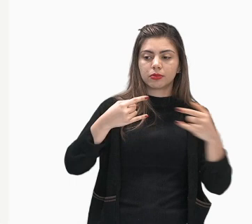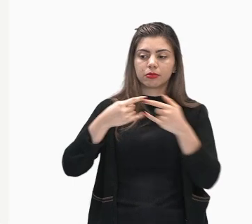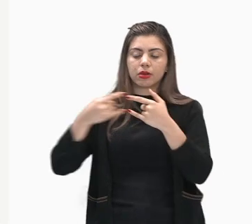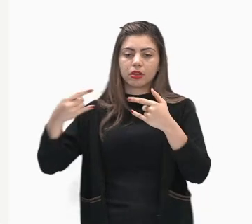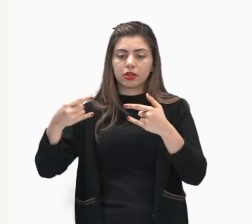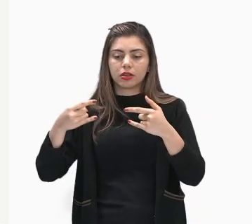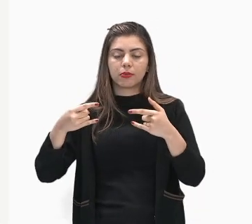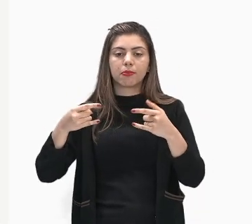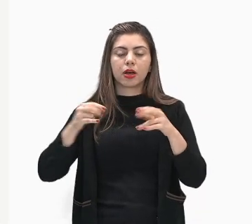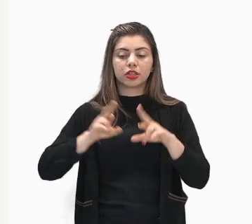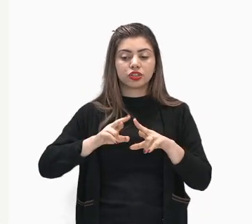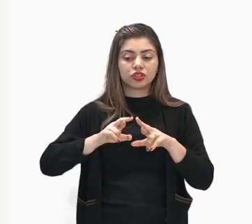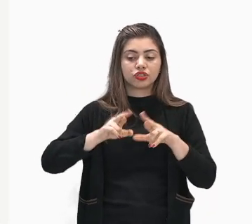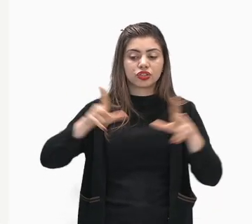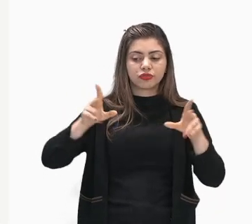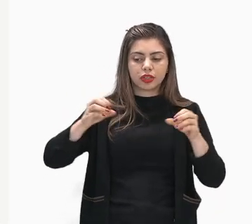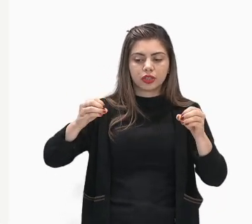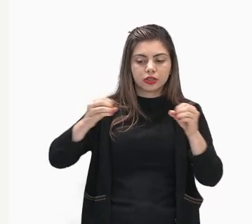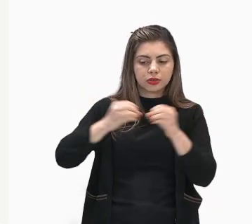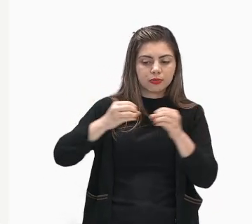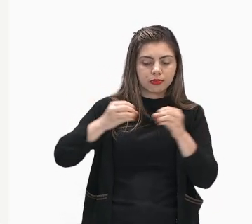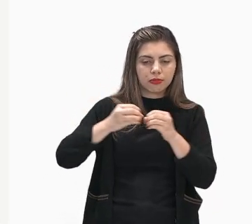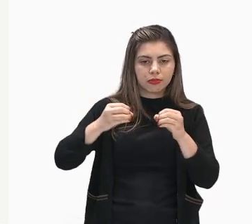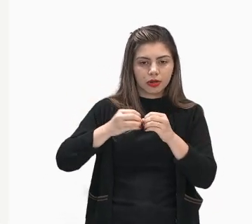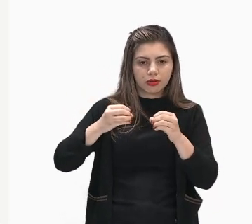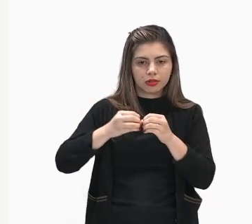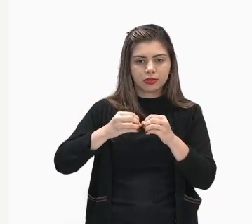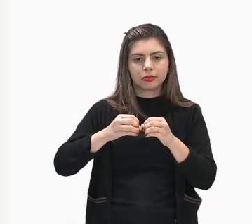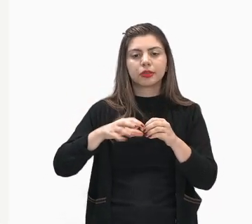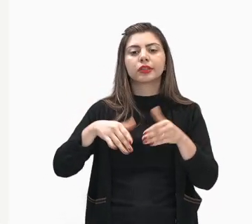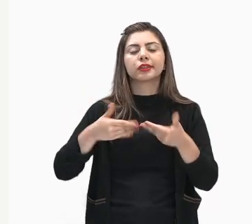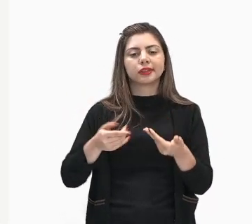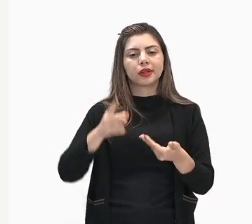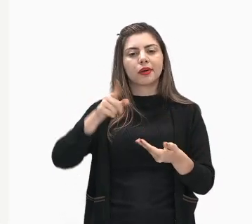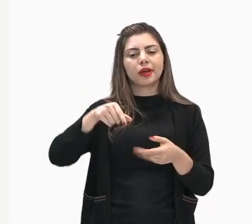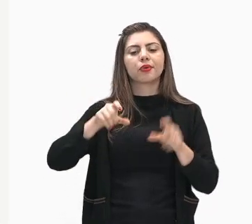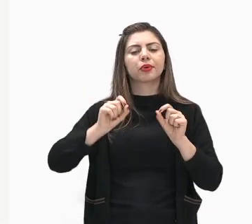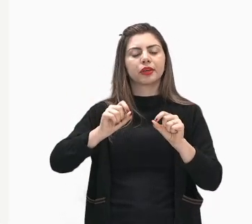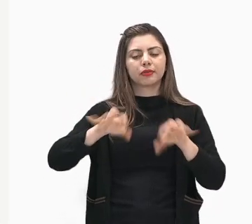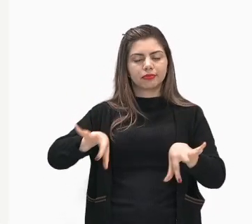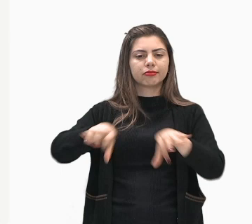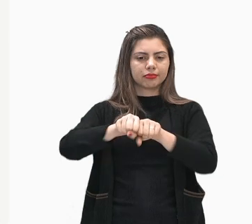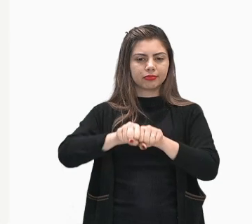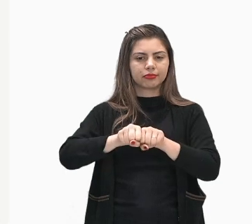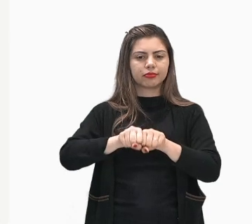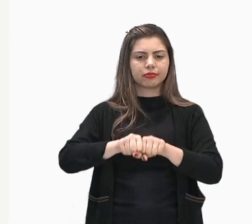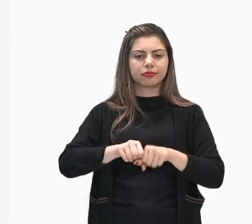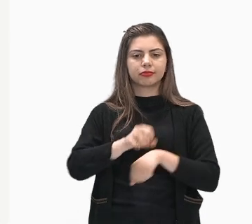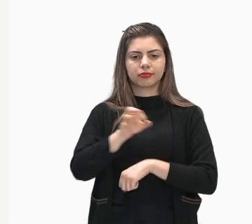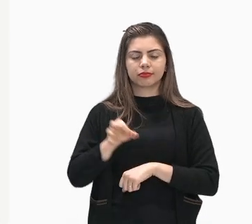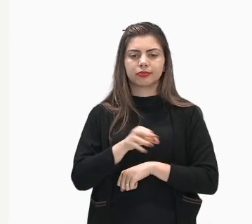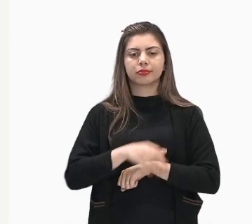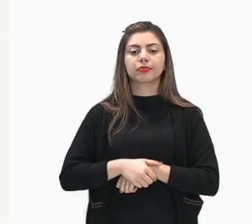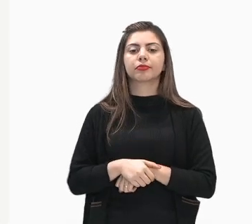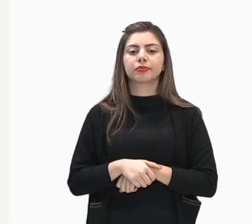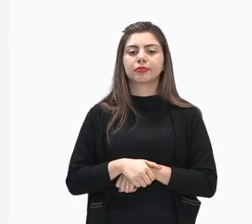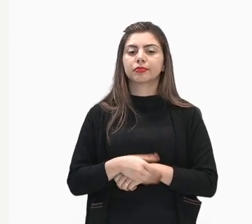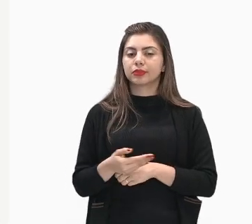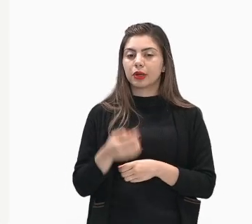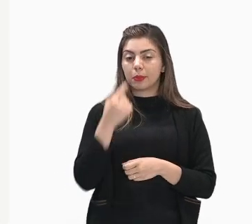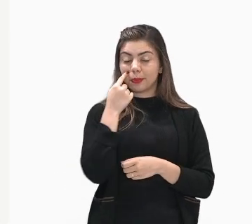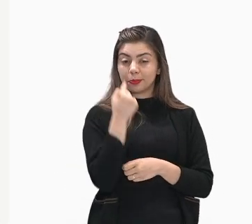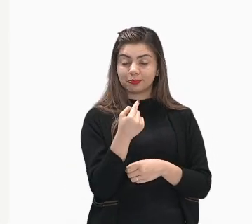polos diferentes, aproximados um do outro, eu tenho a situação de atração. Então vamos ler cada uma